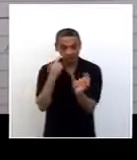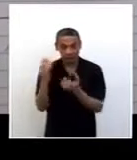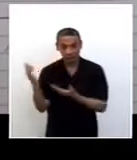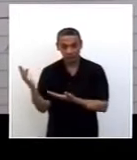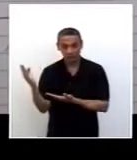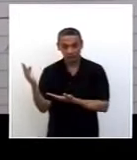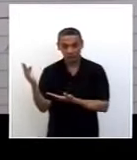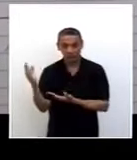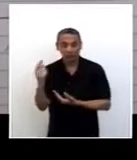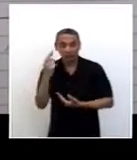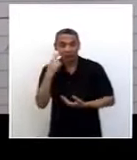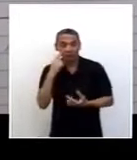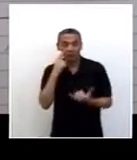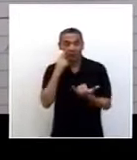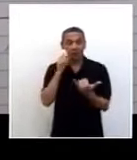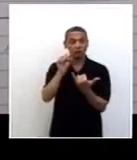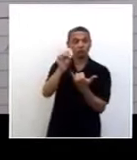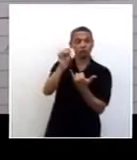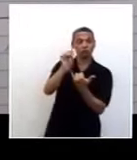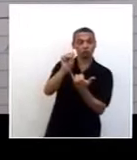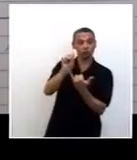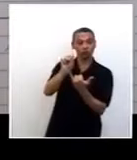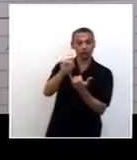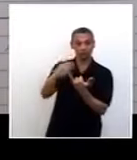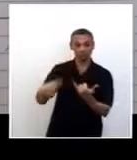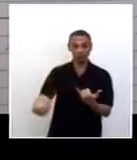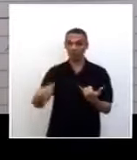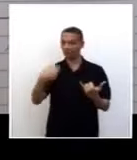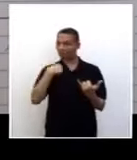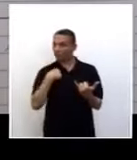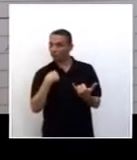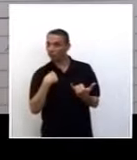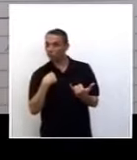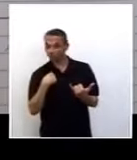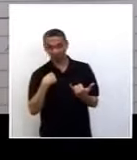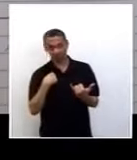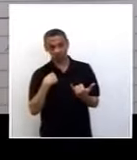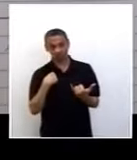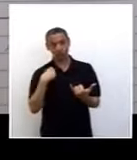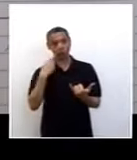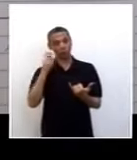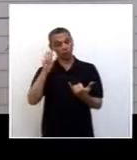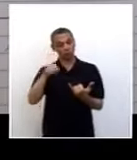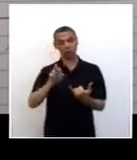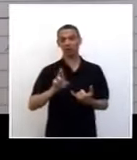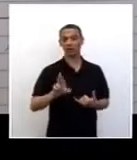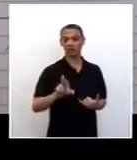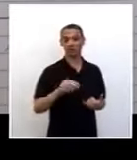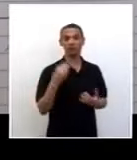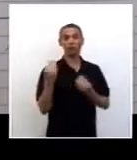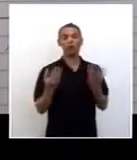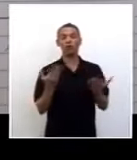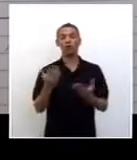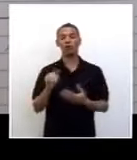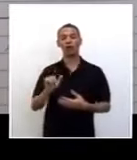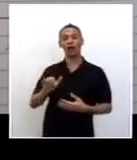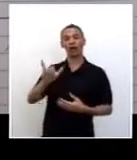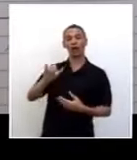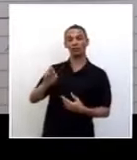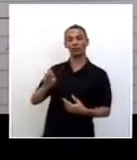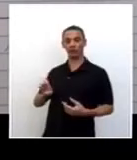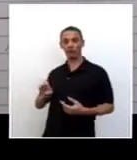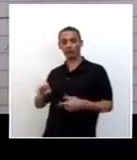prestar atenção se o sujeito vai ser direcionado para você porque a resposta pode ser ai ou ir no caso aqui tá sendo